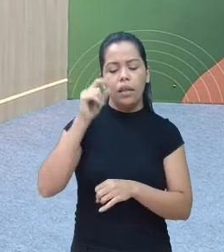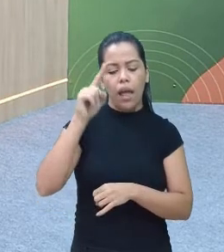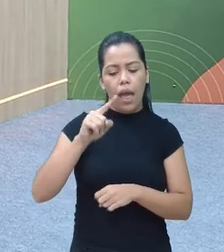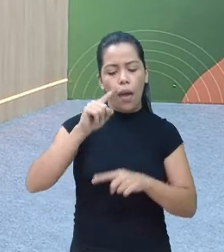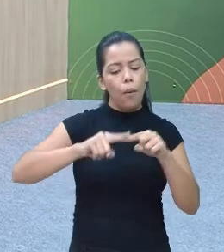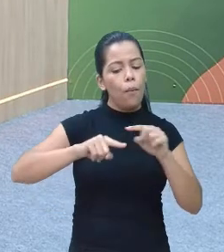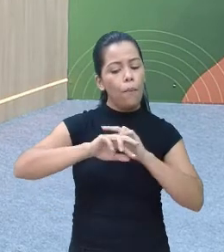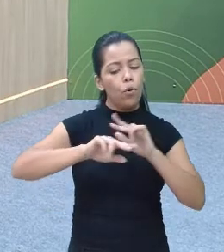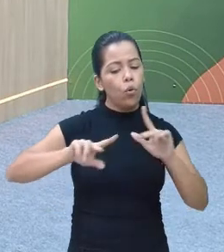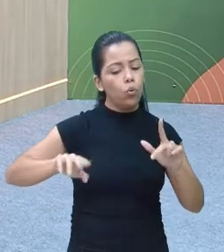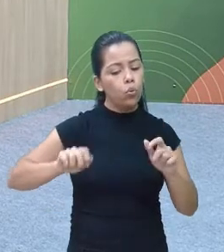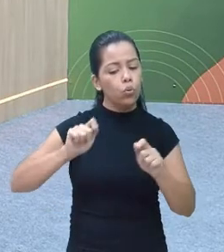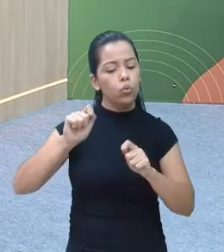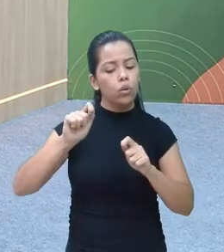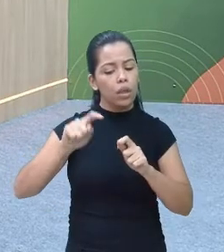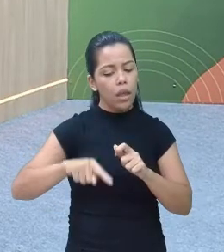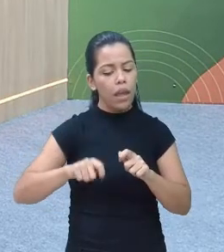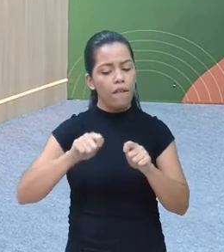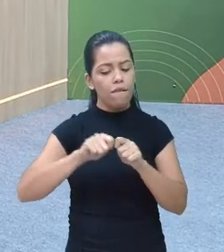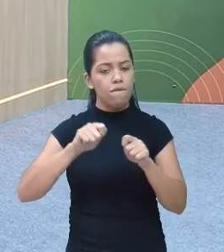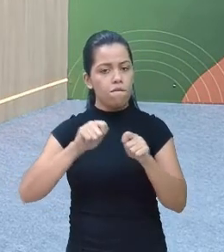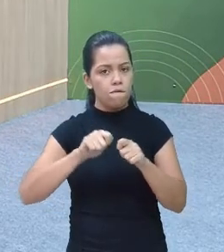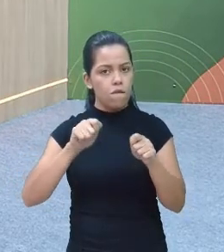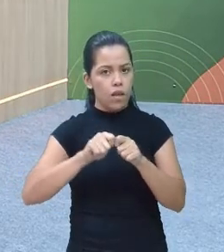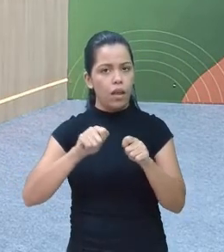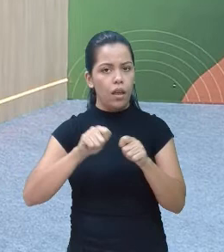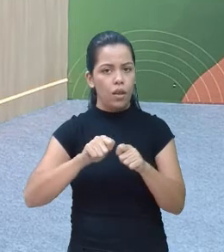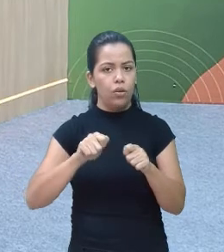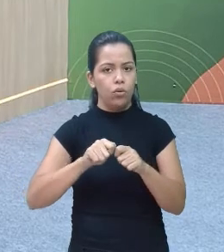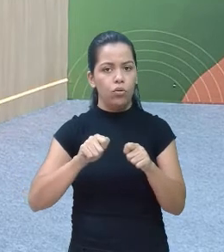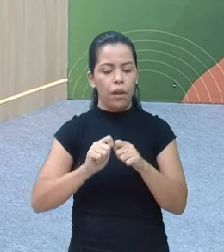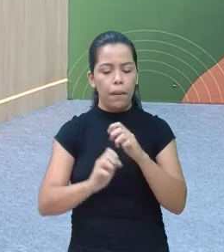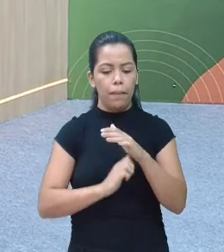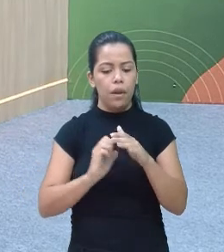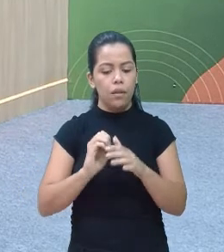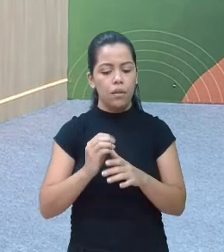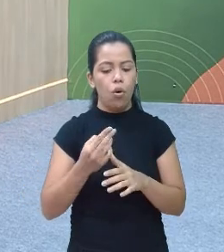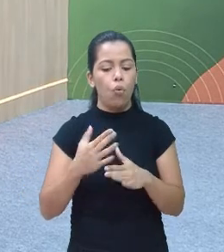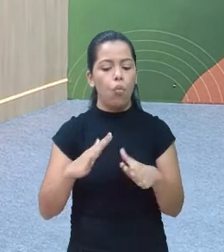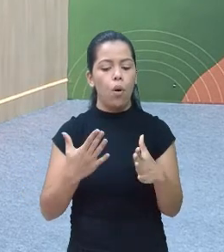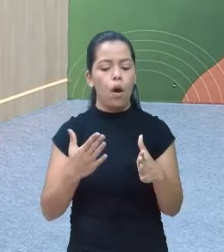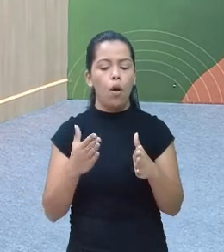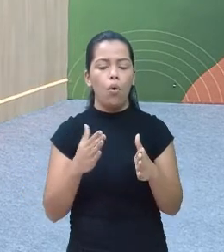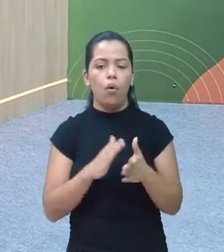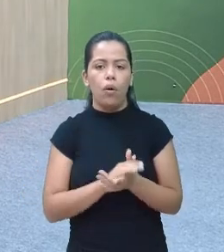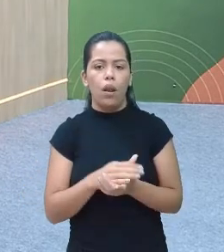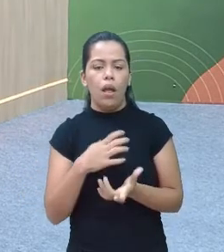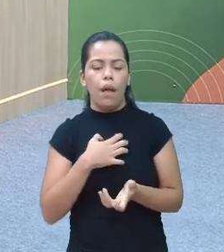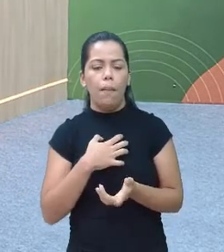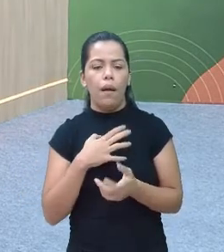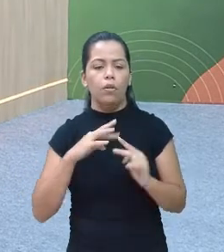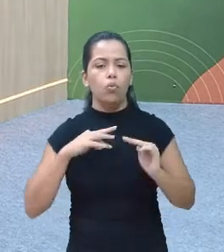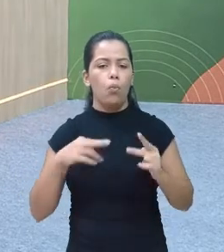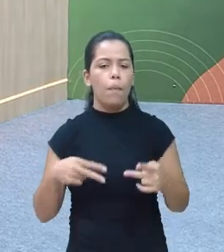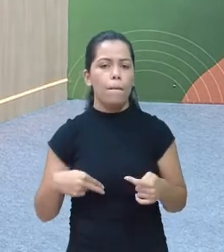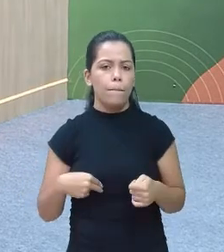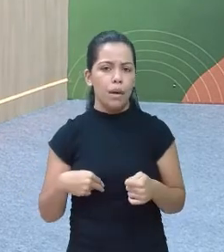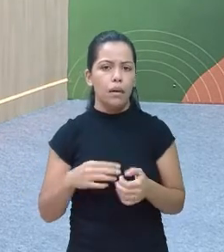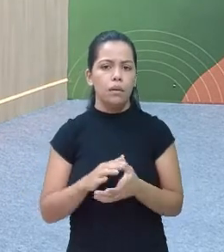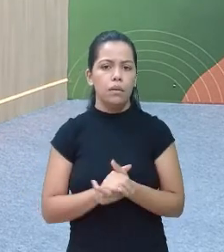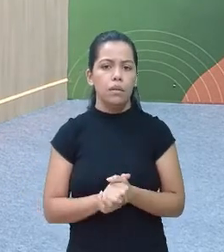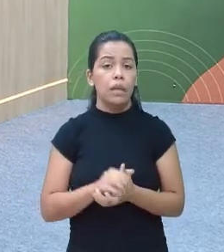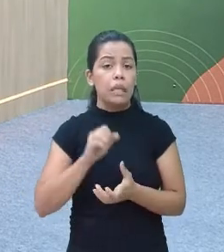pela mídia, e qual é a parte humana, tá certo? Quanto mais seguidores, melhor, né? Afinal, ninguém quer